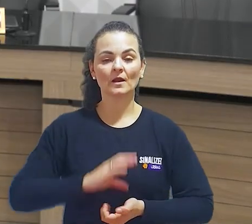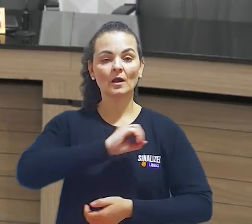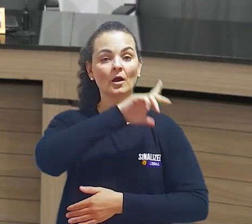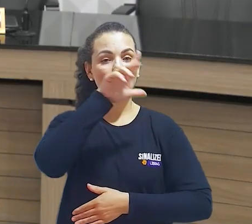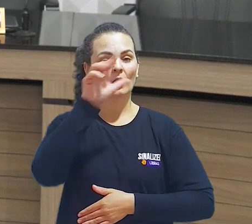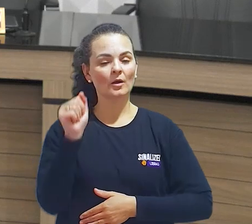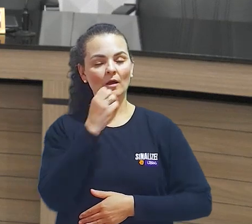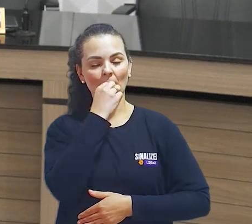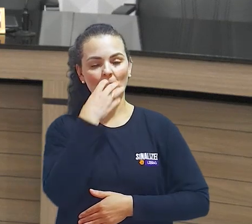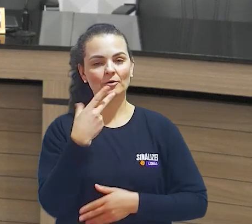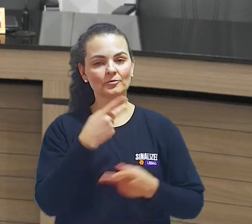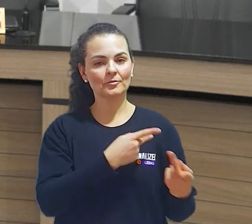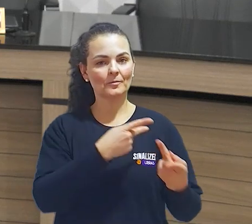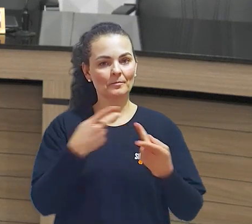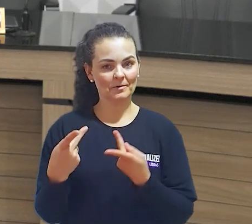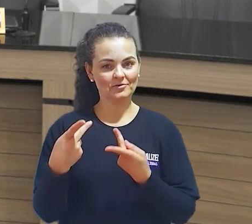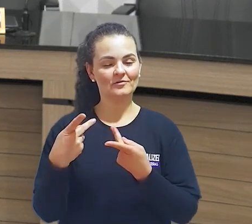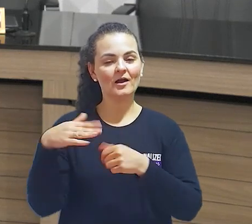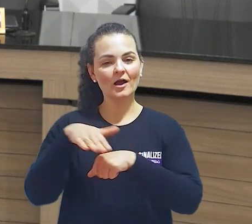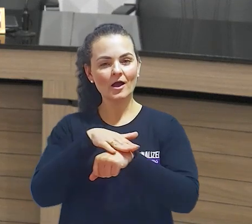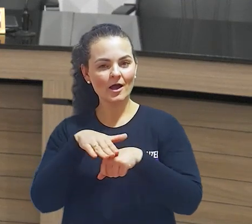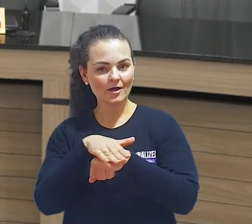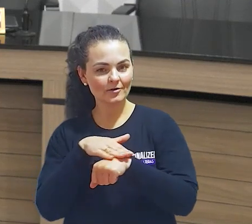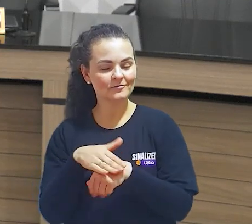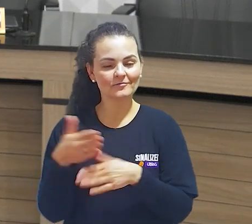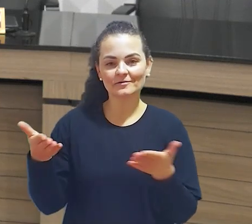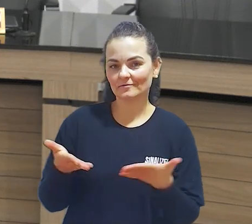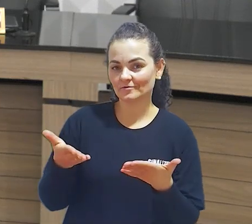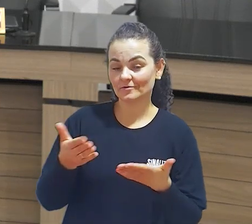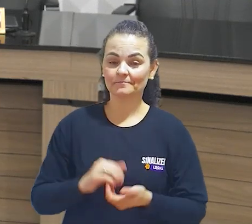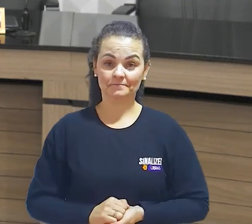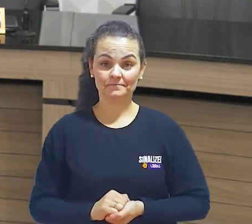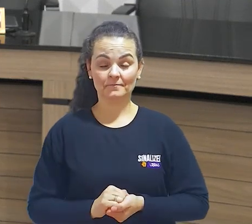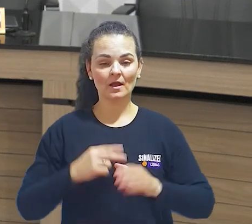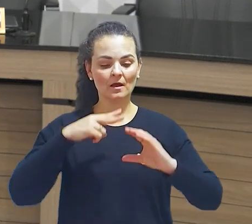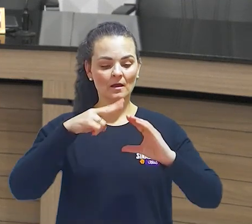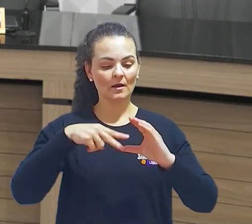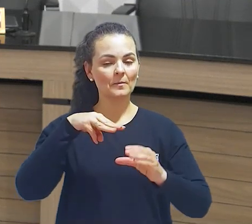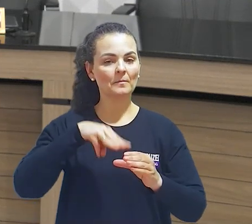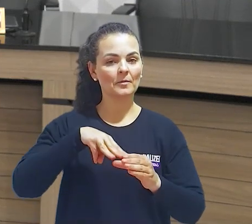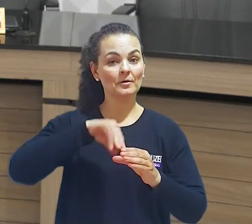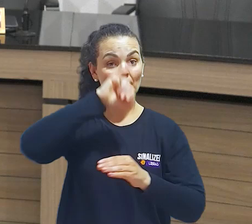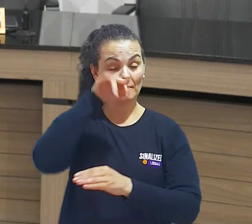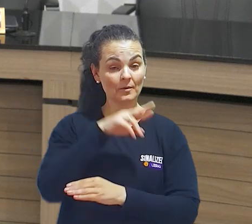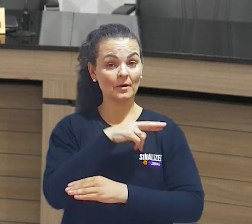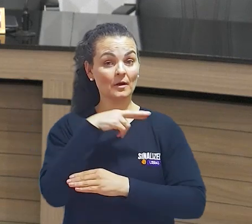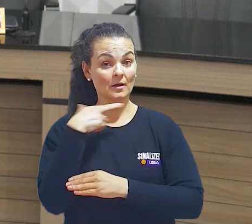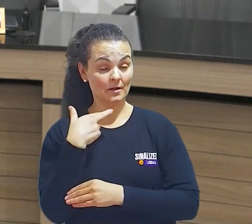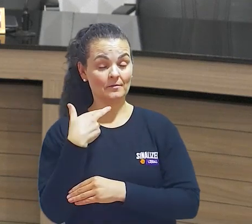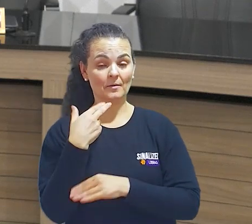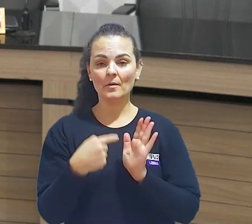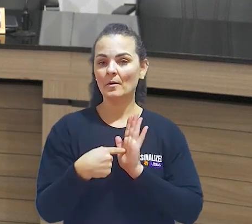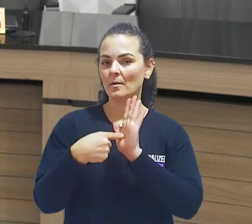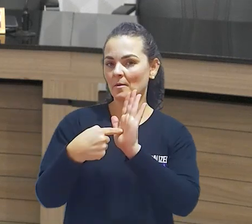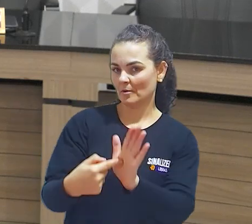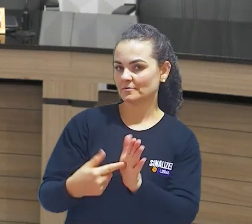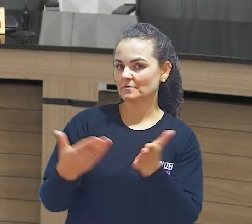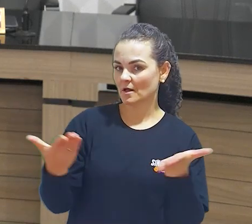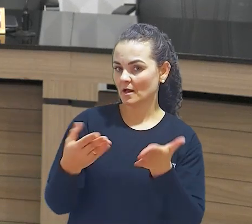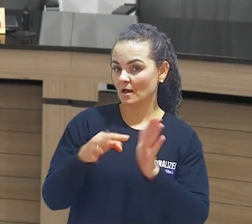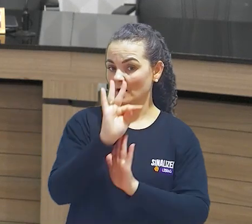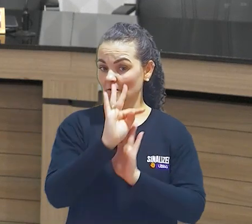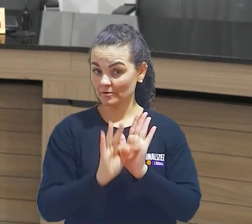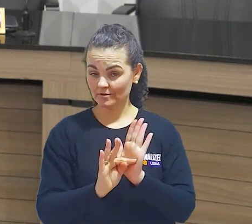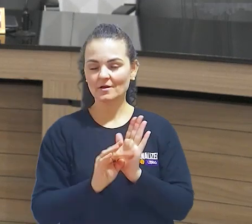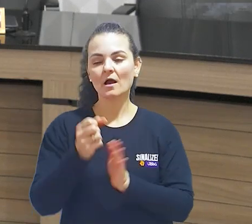Olá, seja bem-vindo para o nosso bate-papo de hoje. A Câmara Municipal de Jaraguá do Sul apresenta neste material